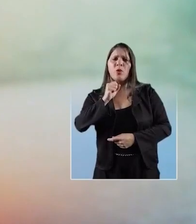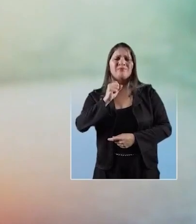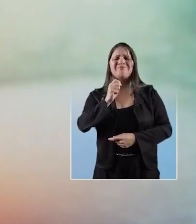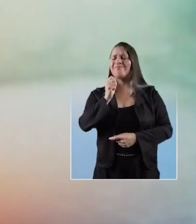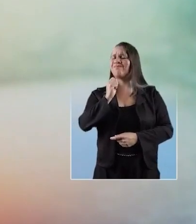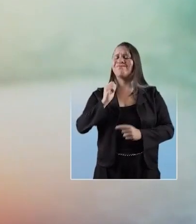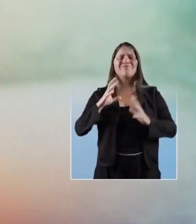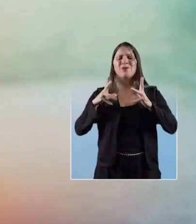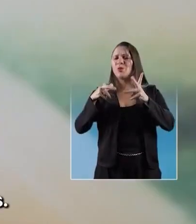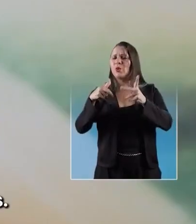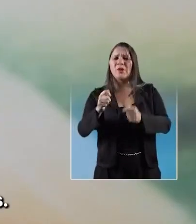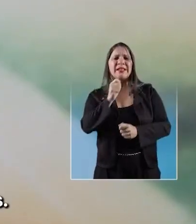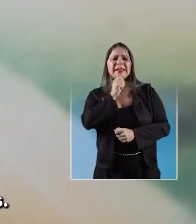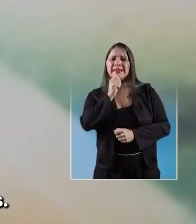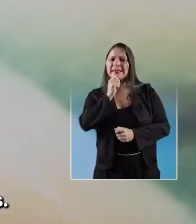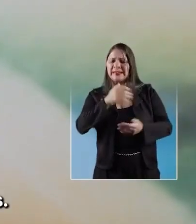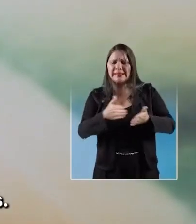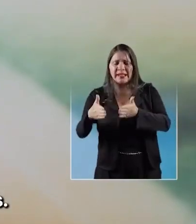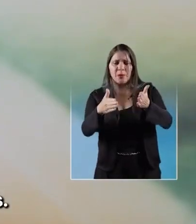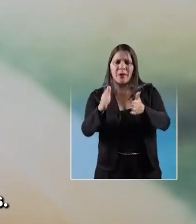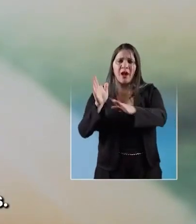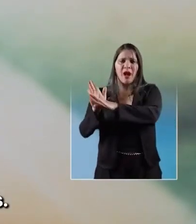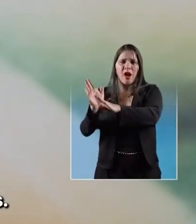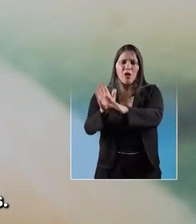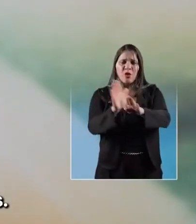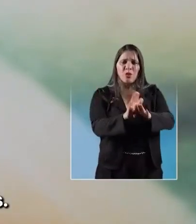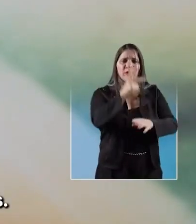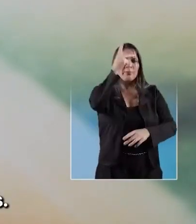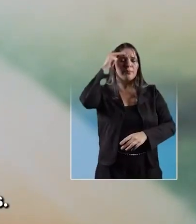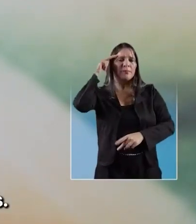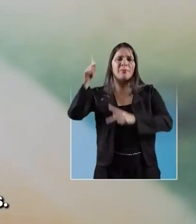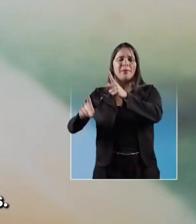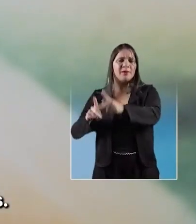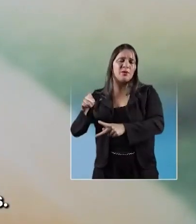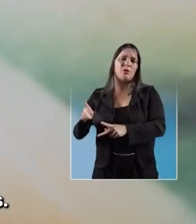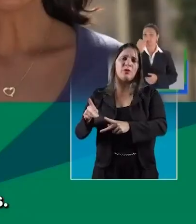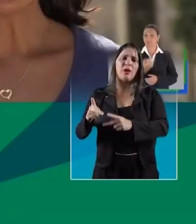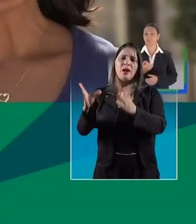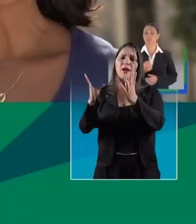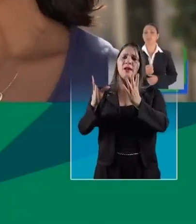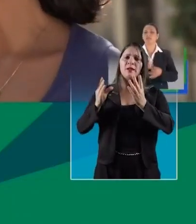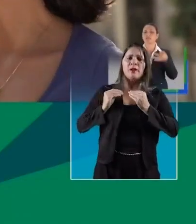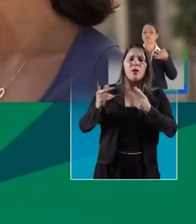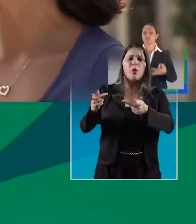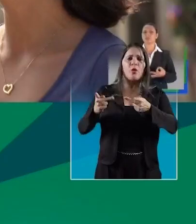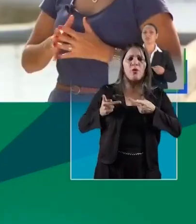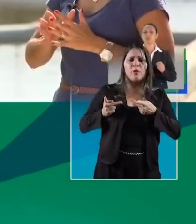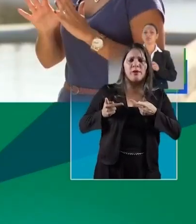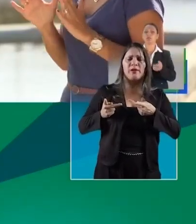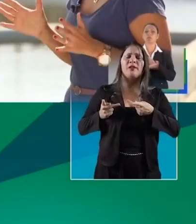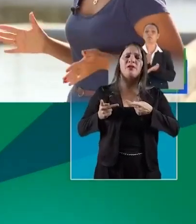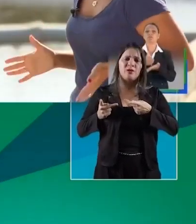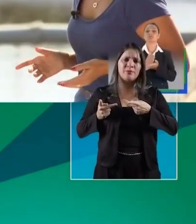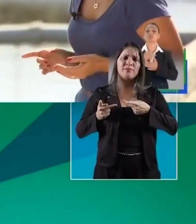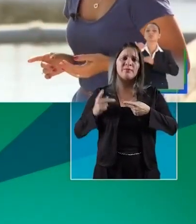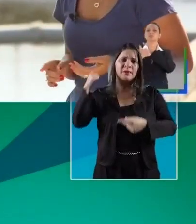o suficiente para que eu pudesse caminhar e ajudar mais as pessoas. Recebi o convite do